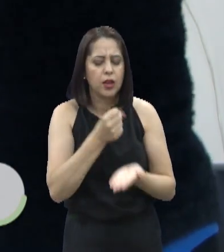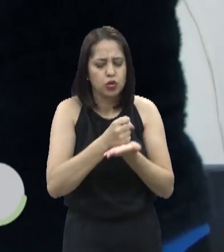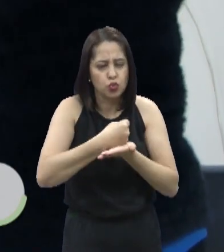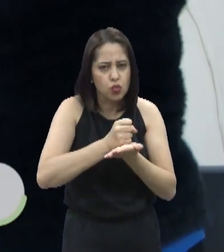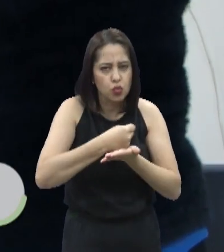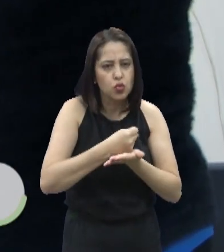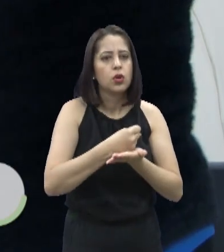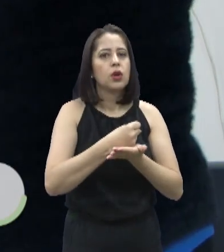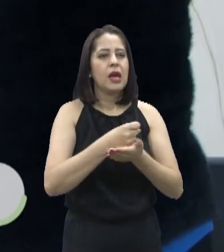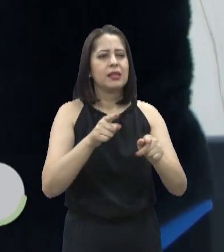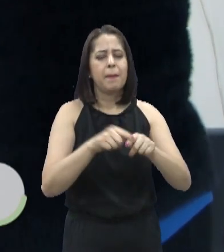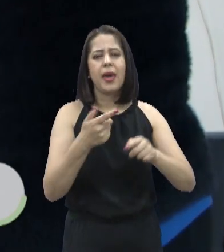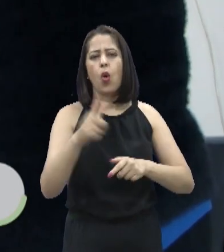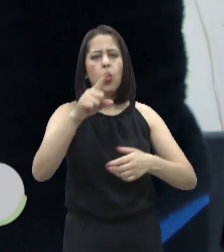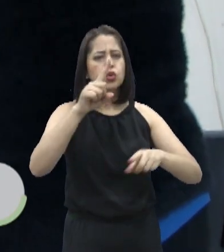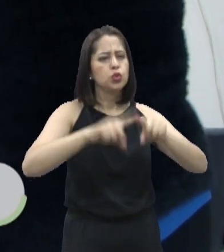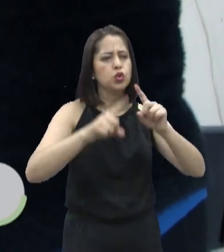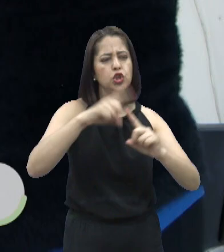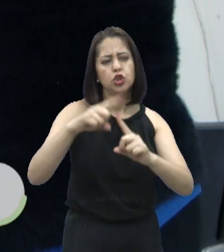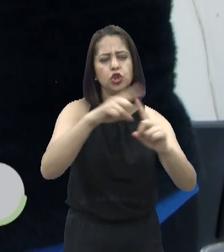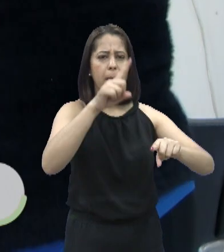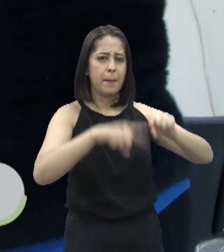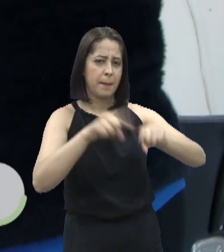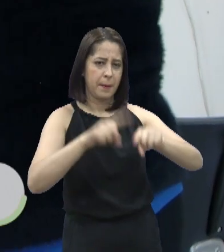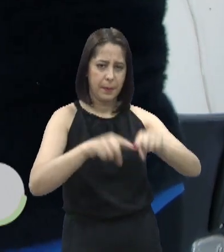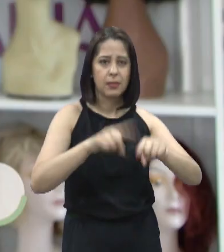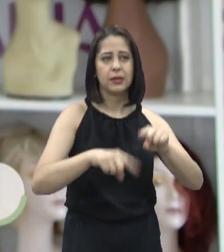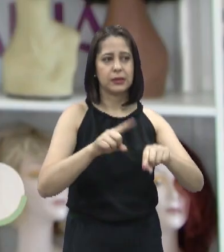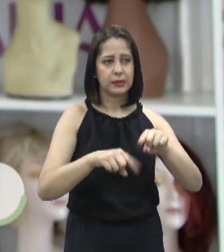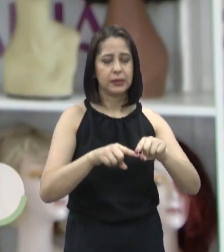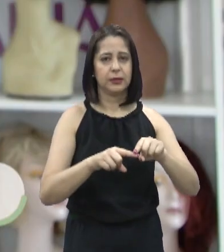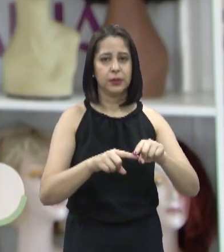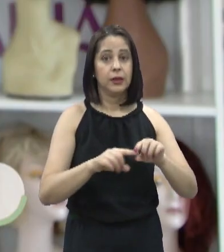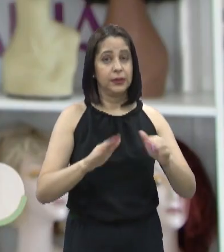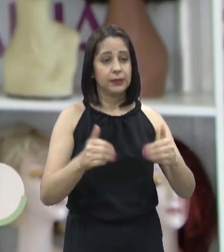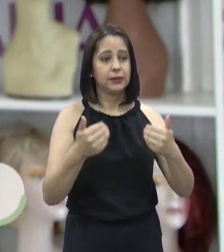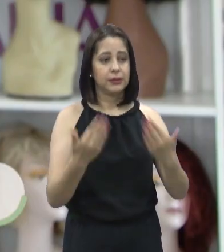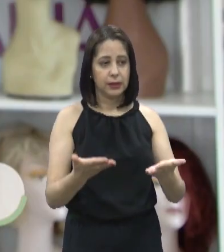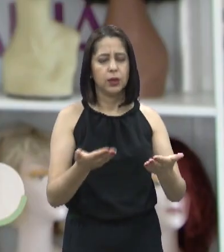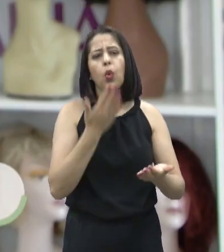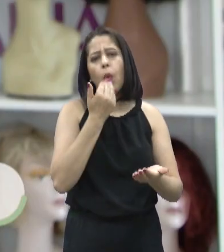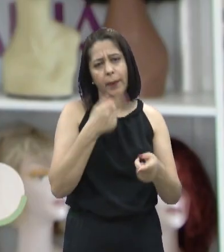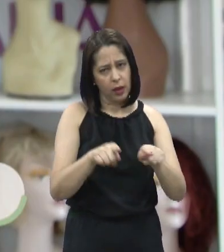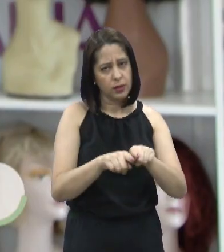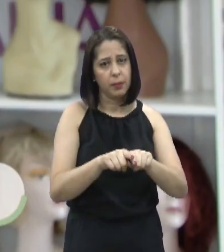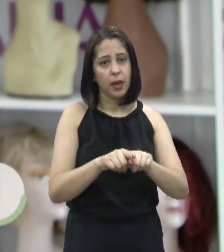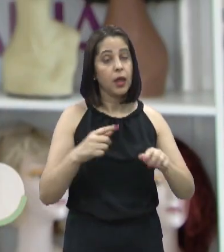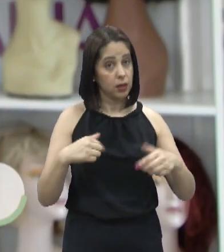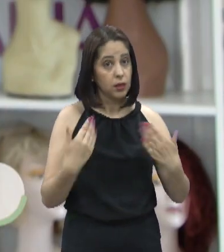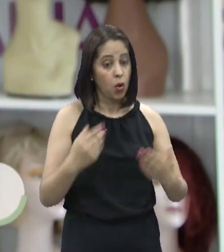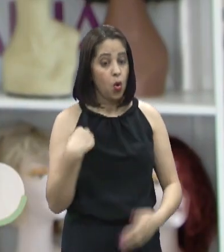Doam outros materiais, né? De repente até alimento. Então a gente está aqui também